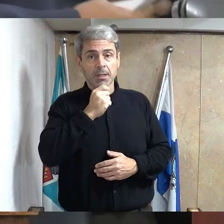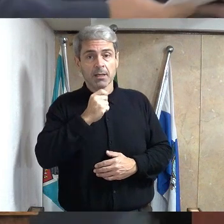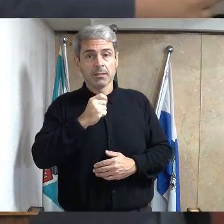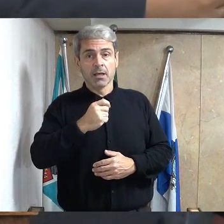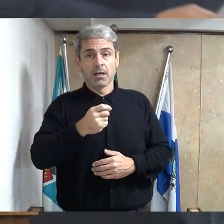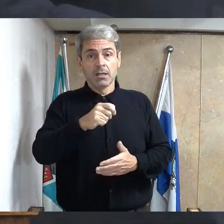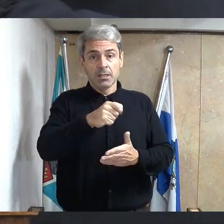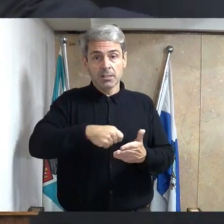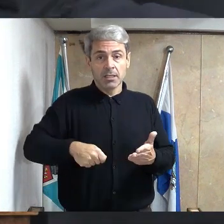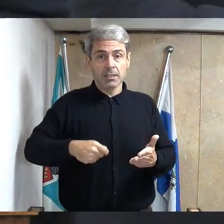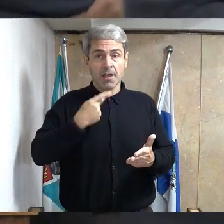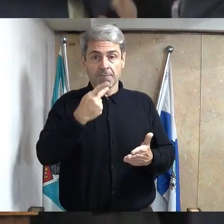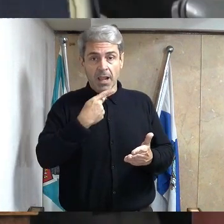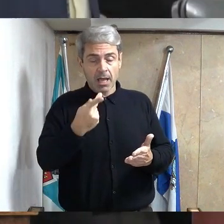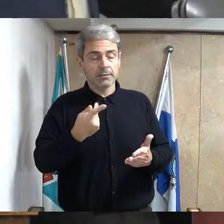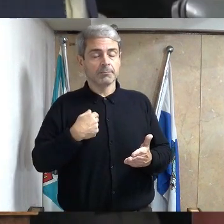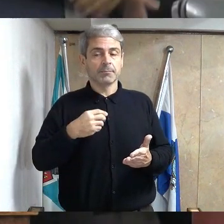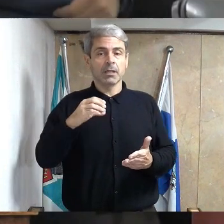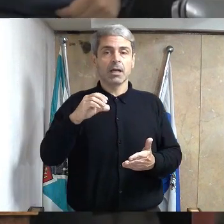Catite, sobre